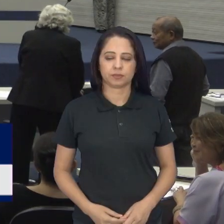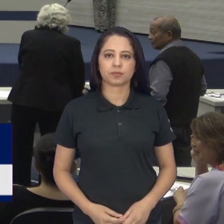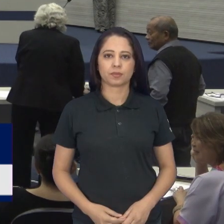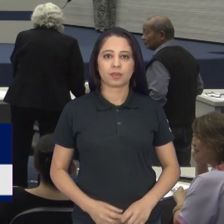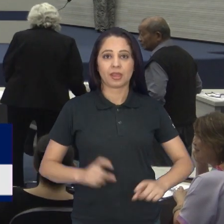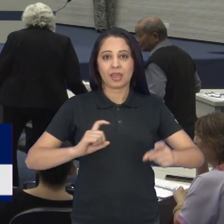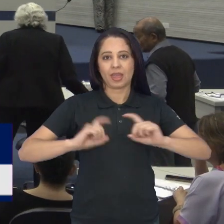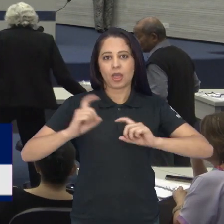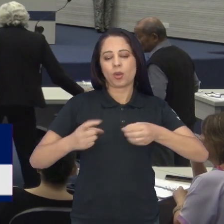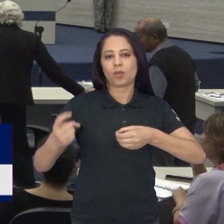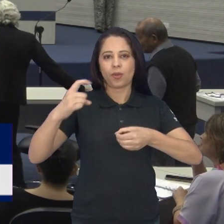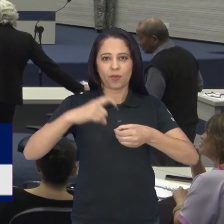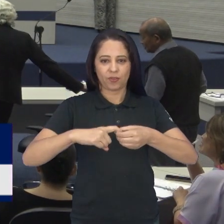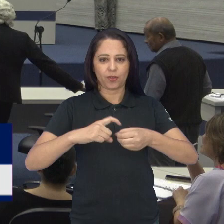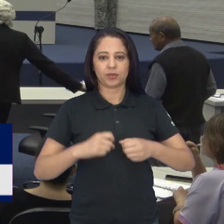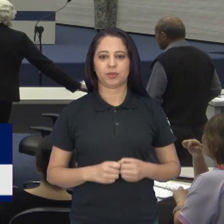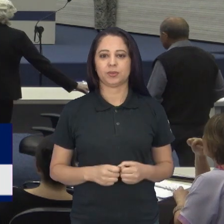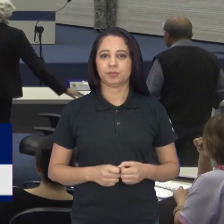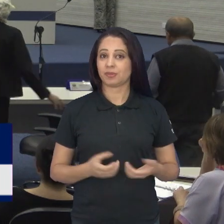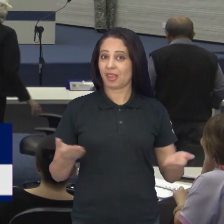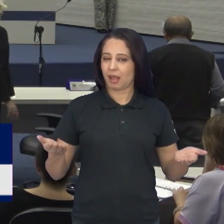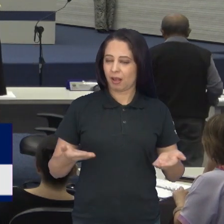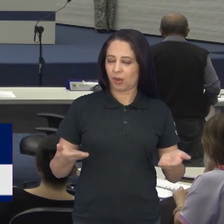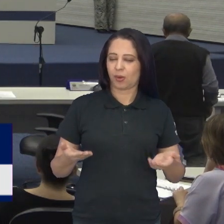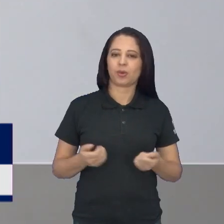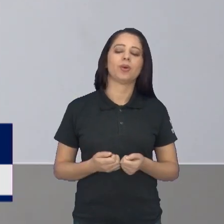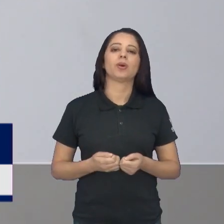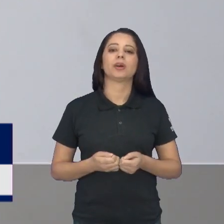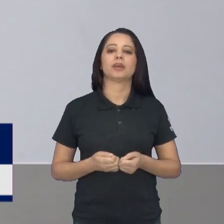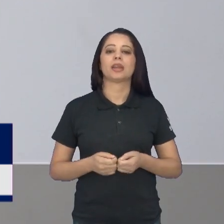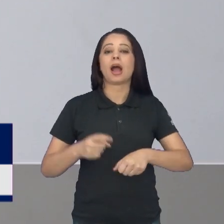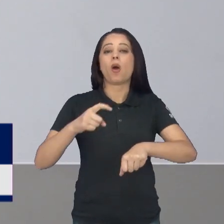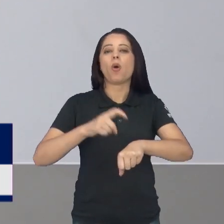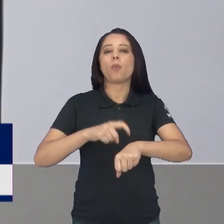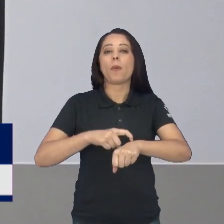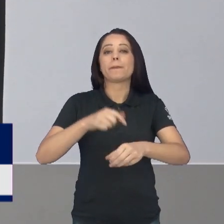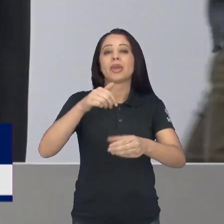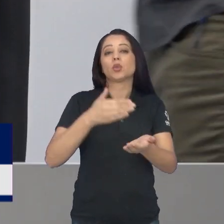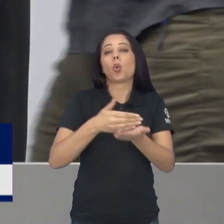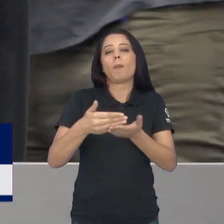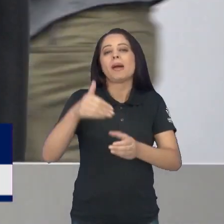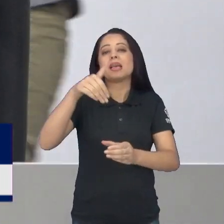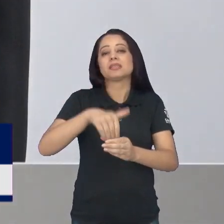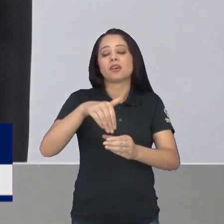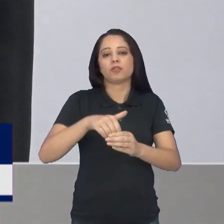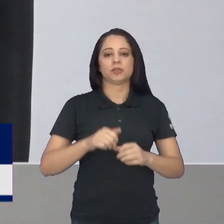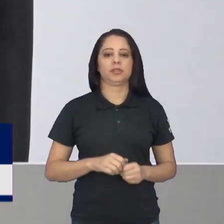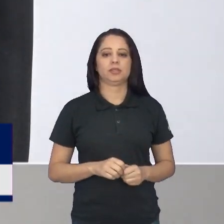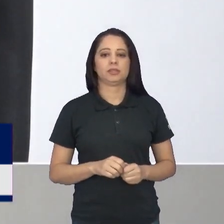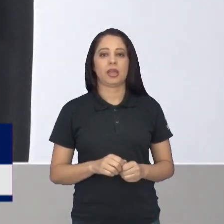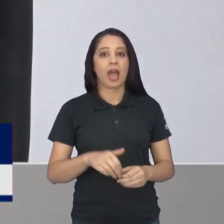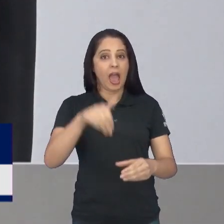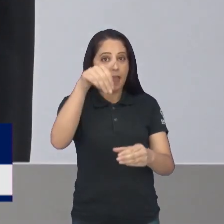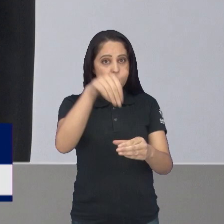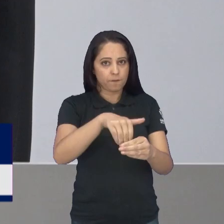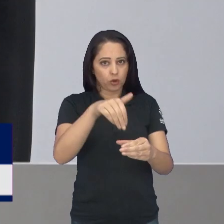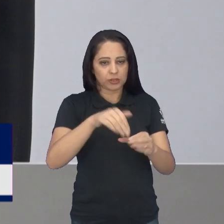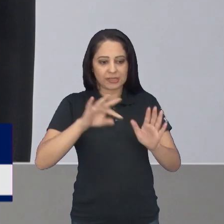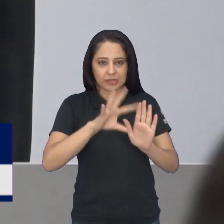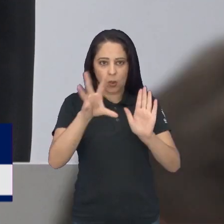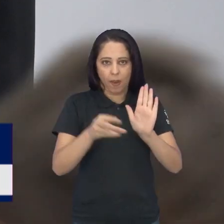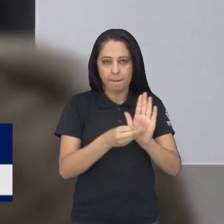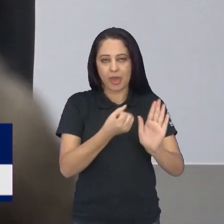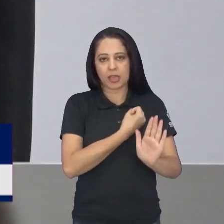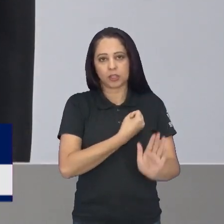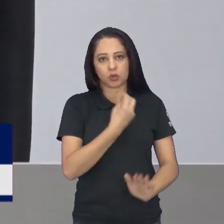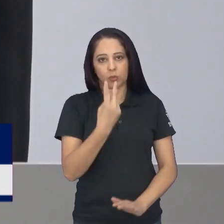Reaberta a presente sessão, passaremos agora ao processo de votação. Em votação, a tramitação da emenda número